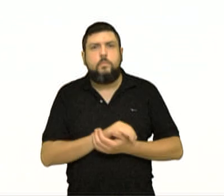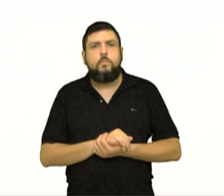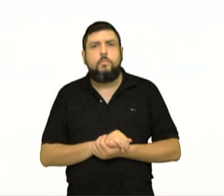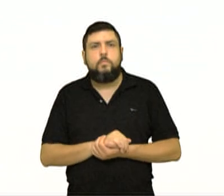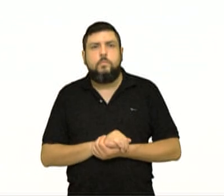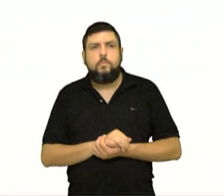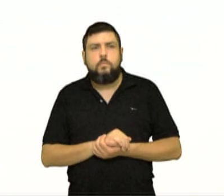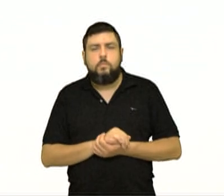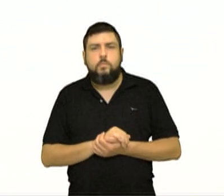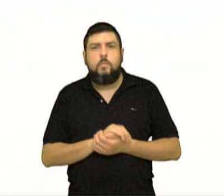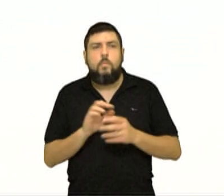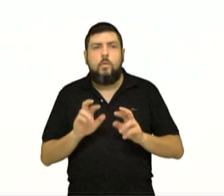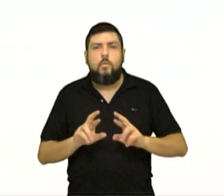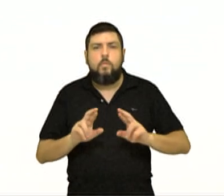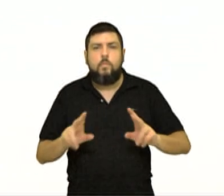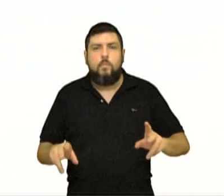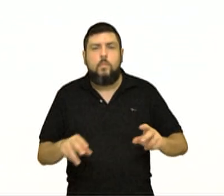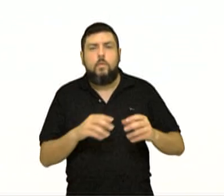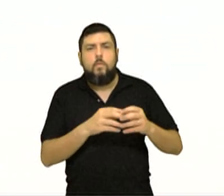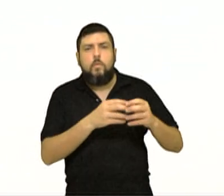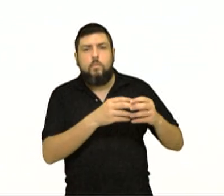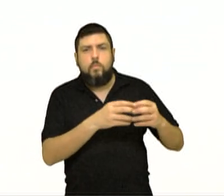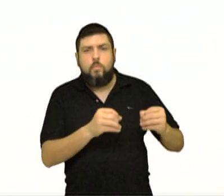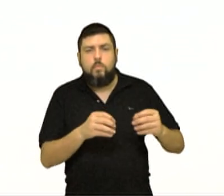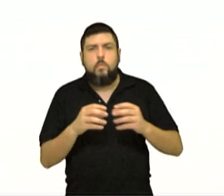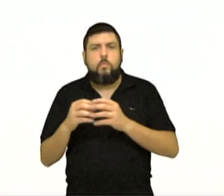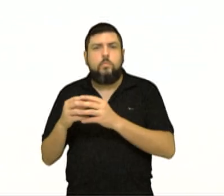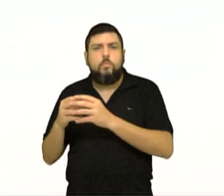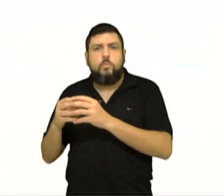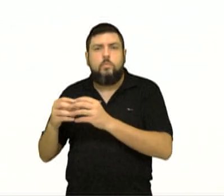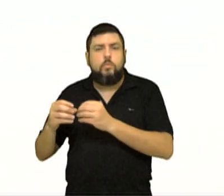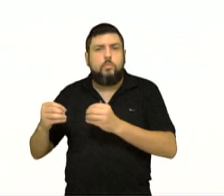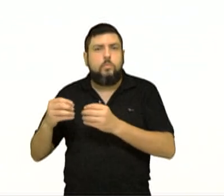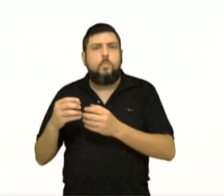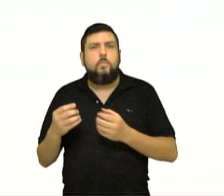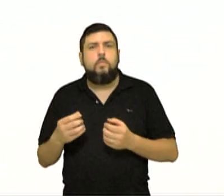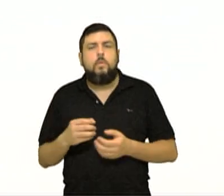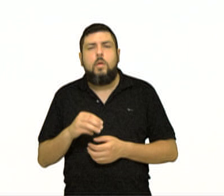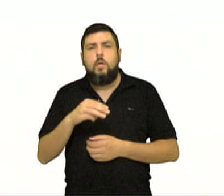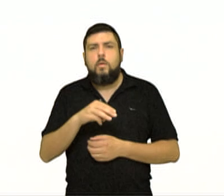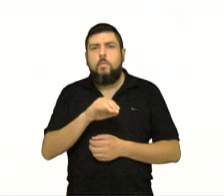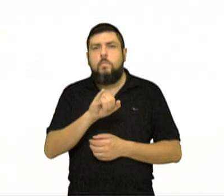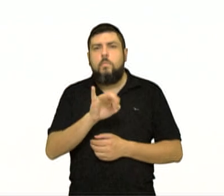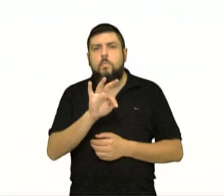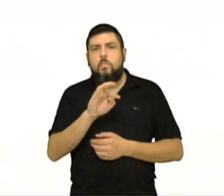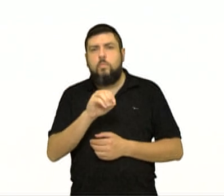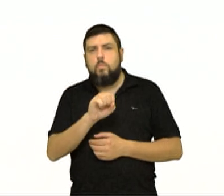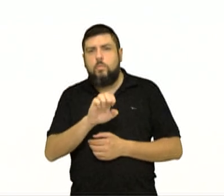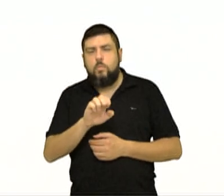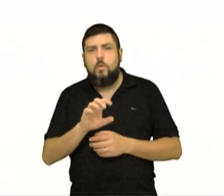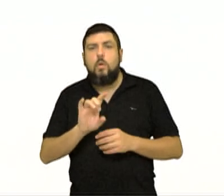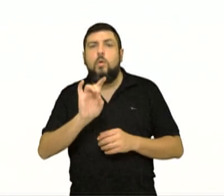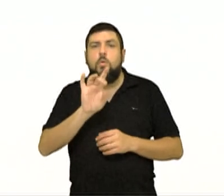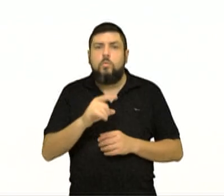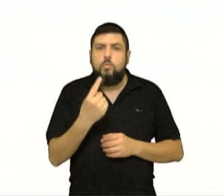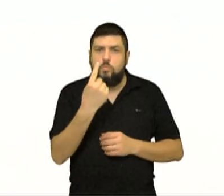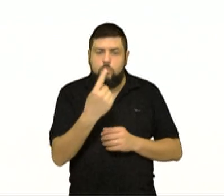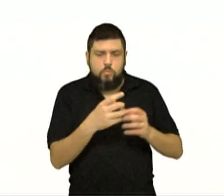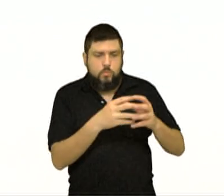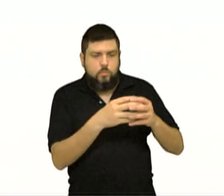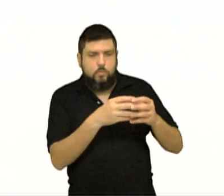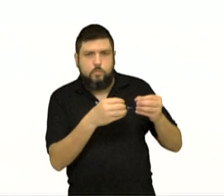Diferenças entre mitose e meiose. Então vamos lá, se baseando aqui. Na mitose, há apenas uma divisão celular,